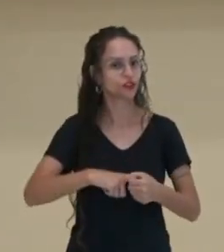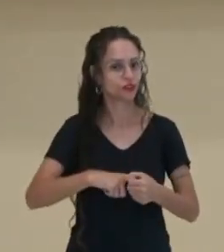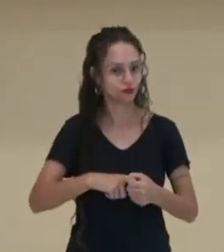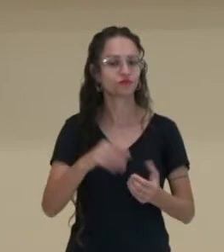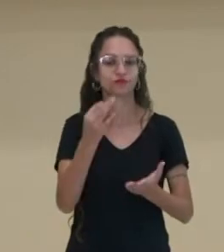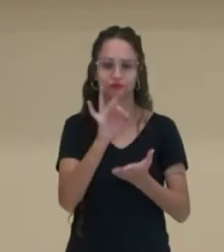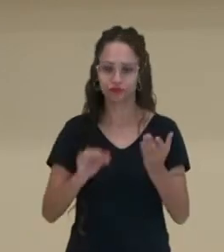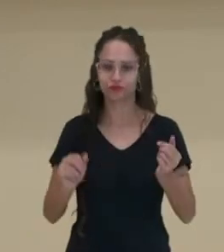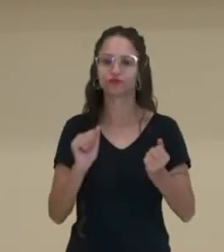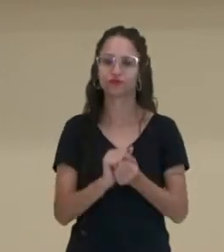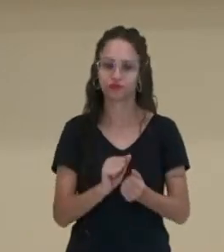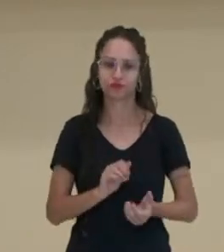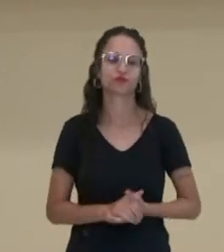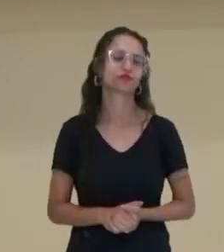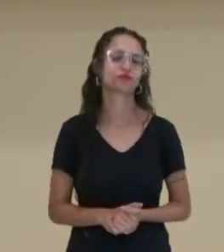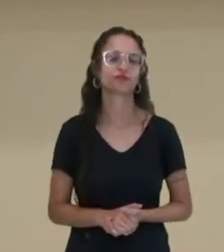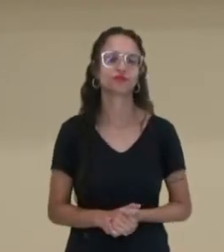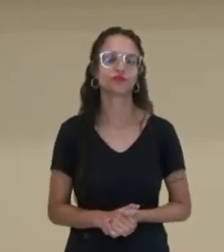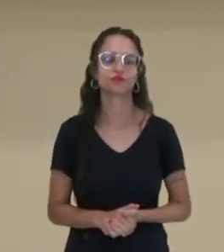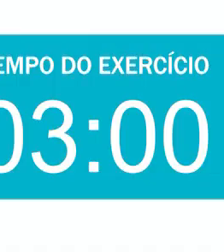voltamos. Corrigimos juntos.